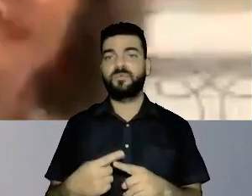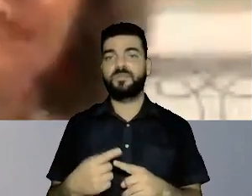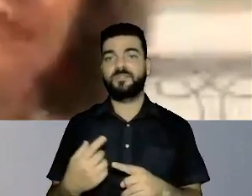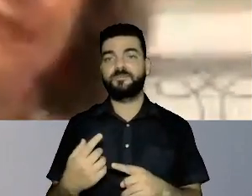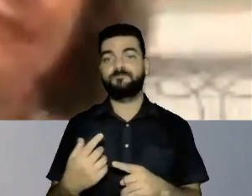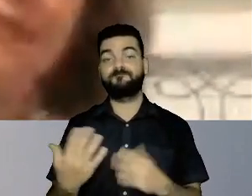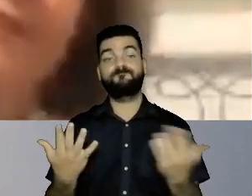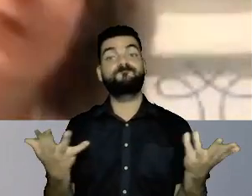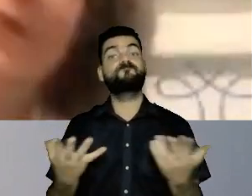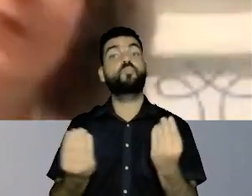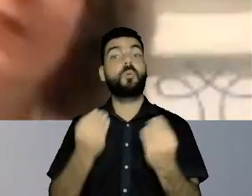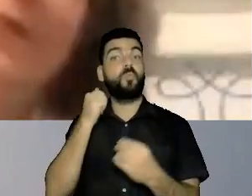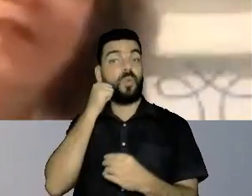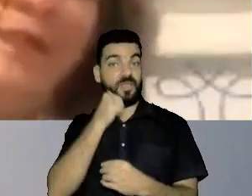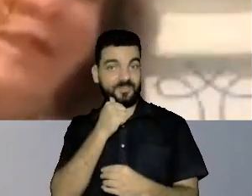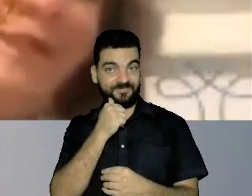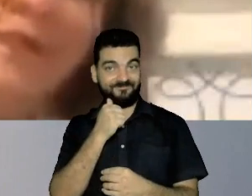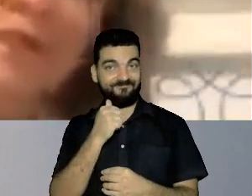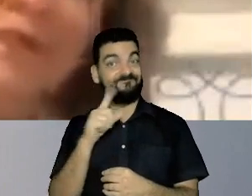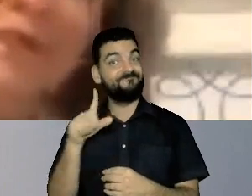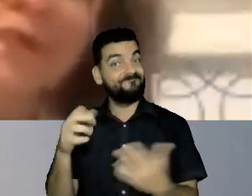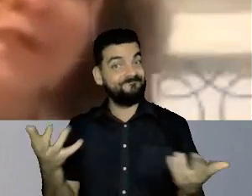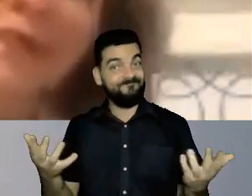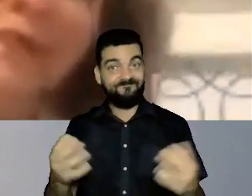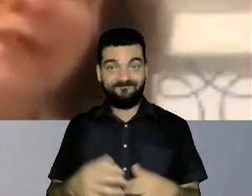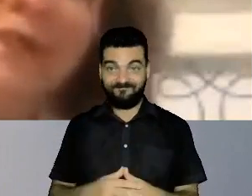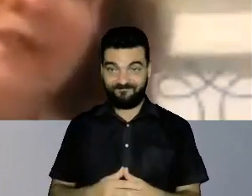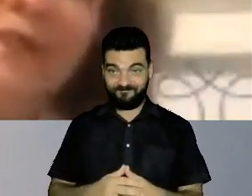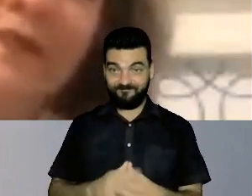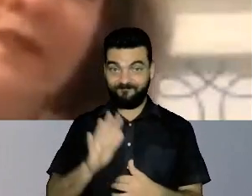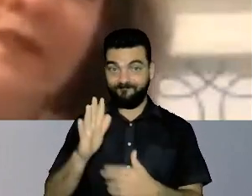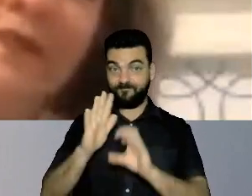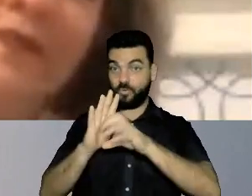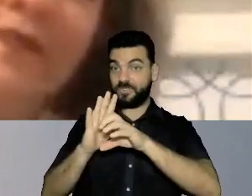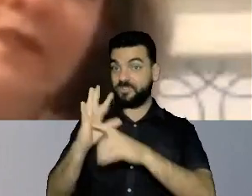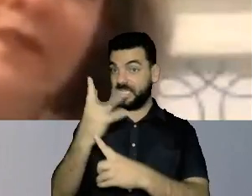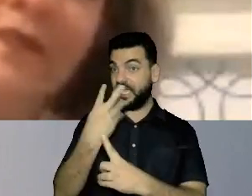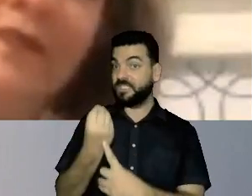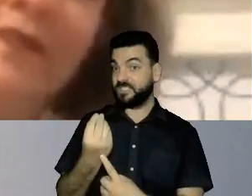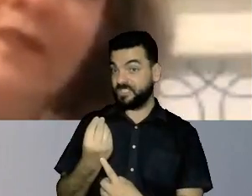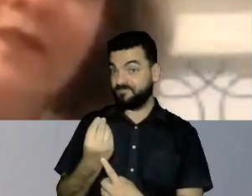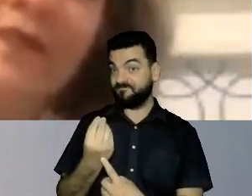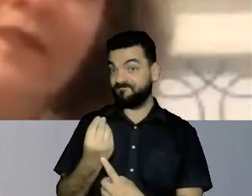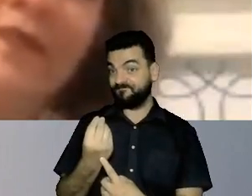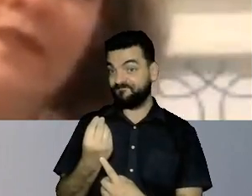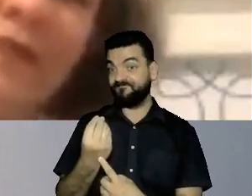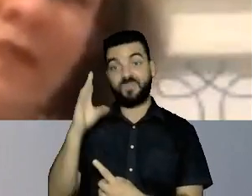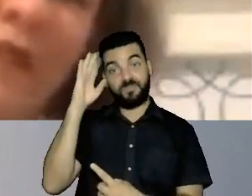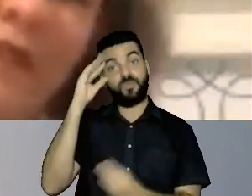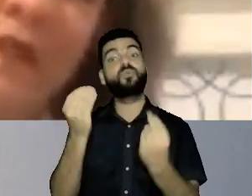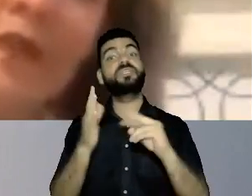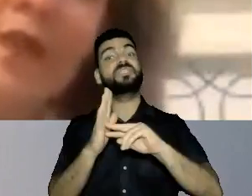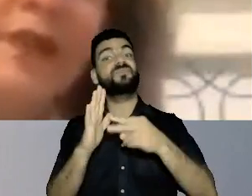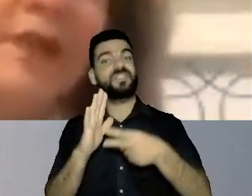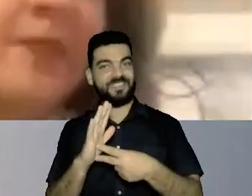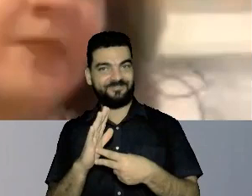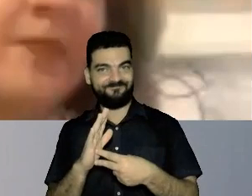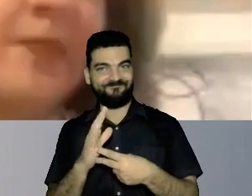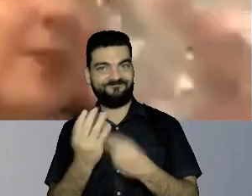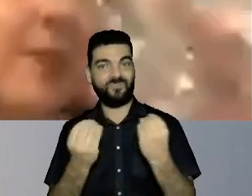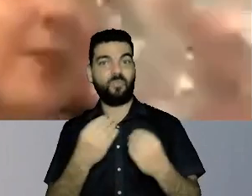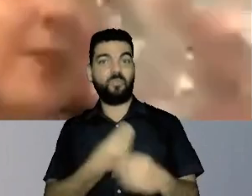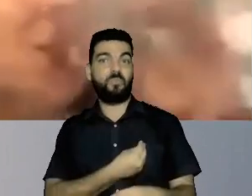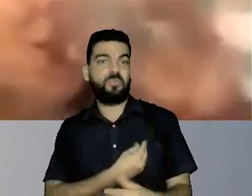Inês. Sem dúvida, eu acho que existem aí muitas questões embutidas. Quando a gente fala na questão da mulher, é